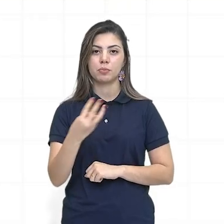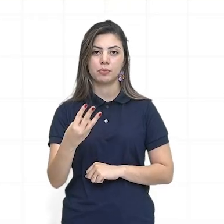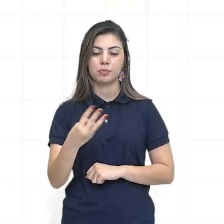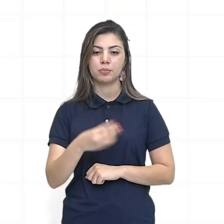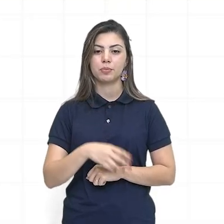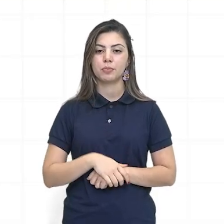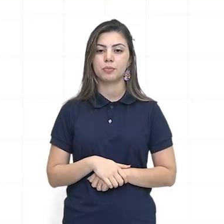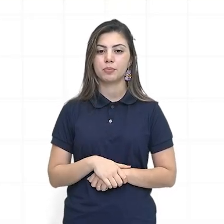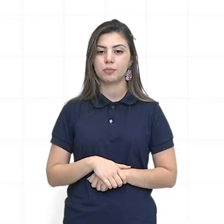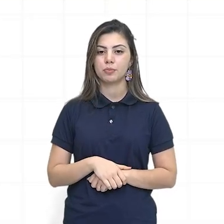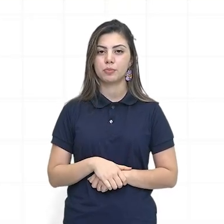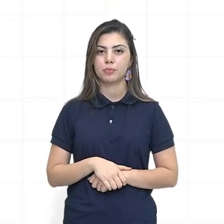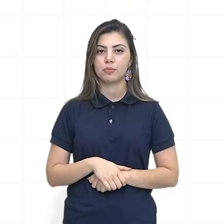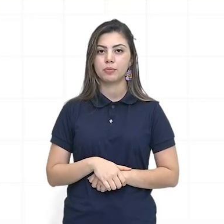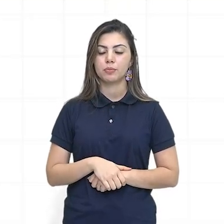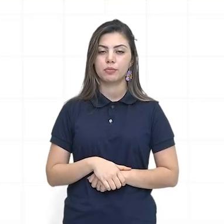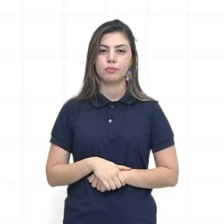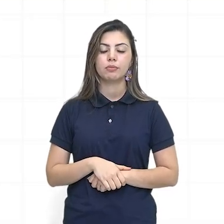algarismo 3?